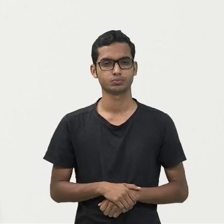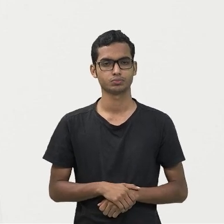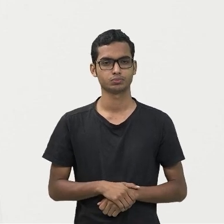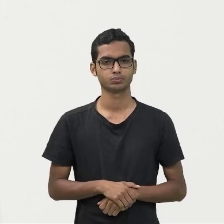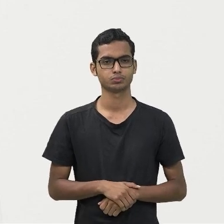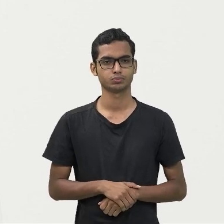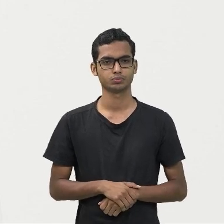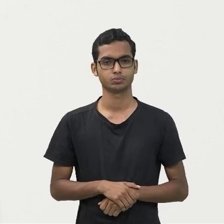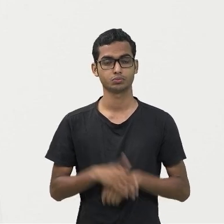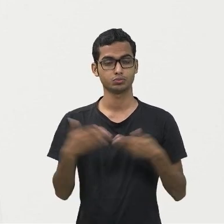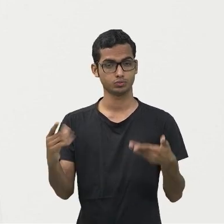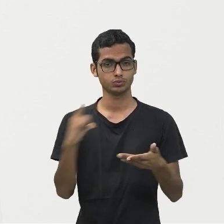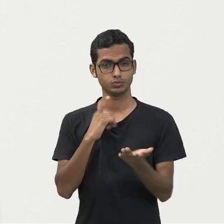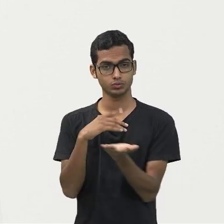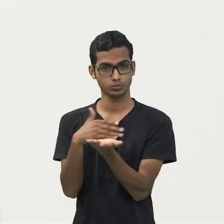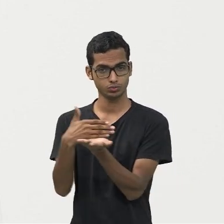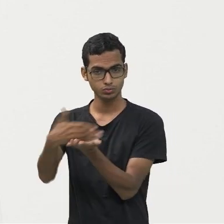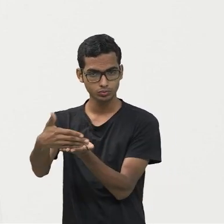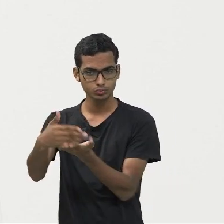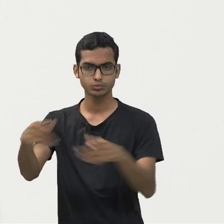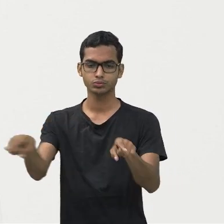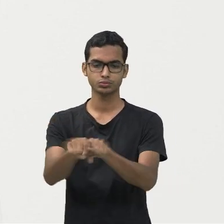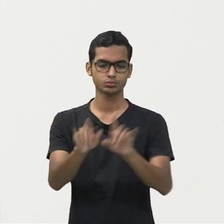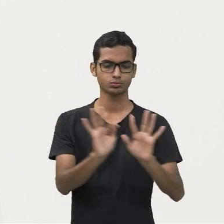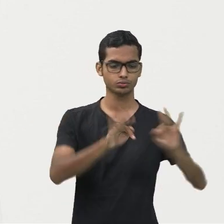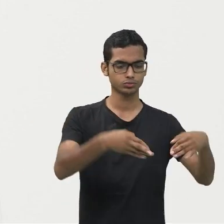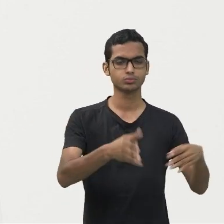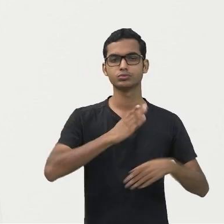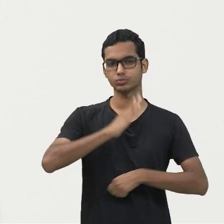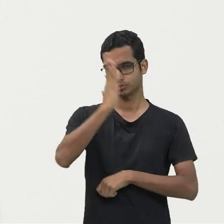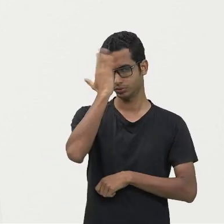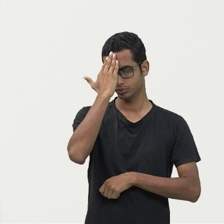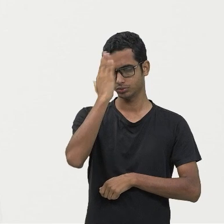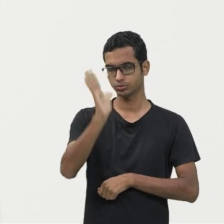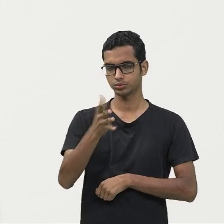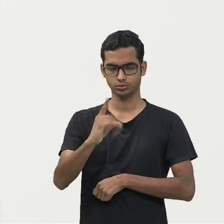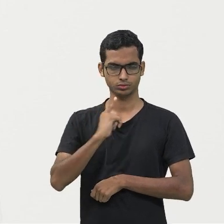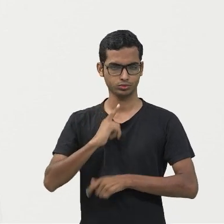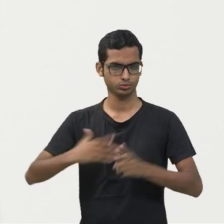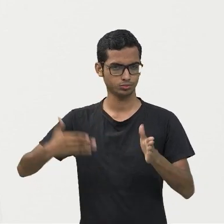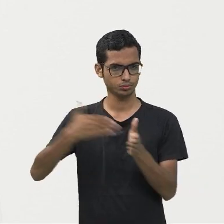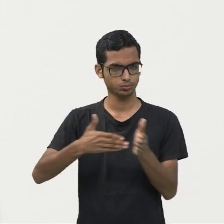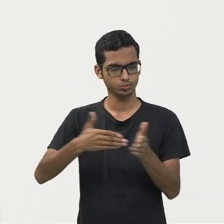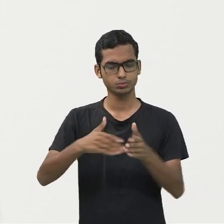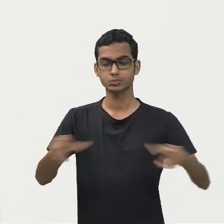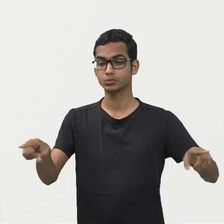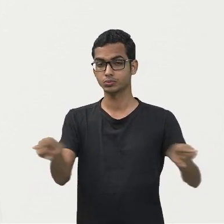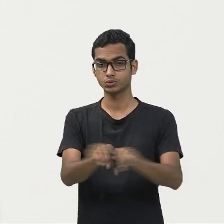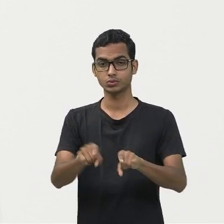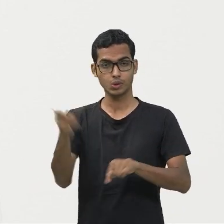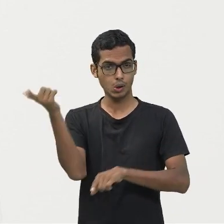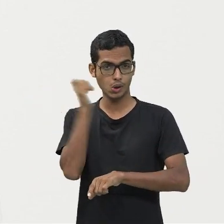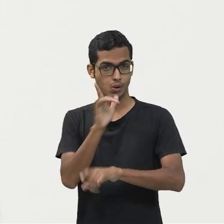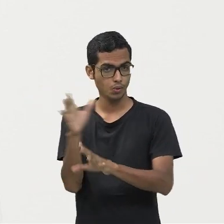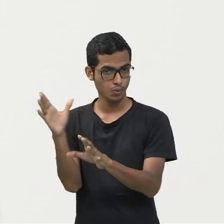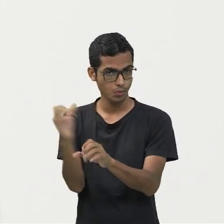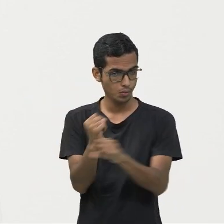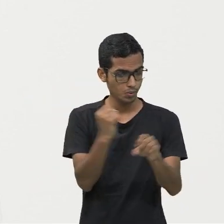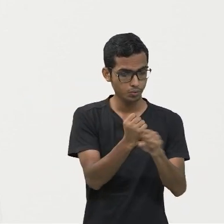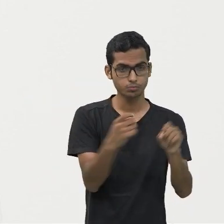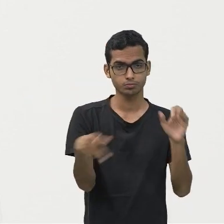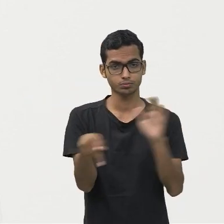um início e um fim, tá bom? Então, quando a gente consegue contar os